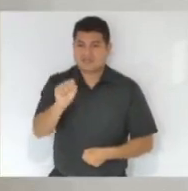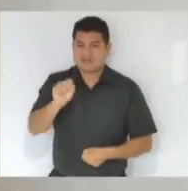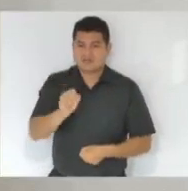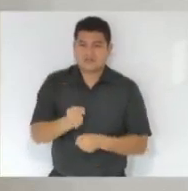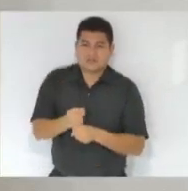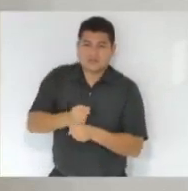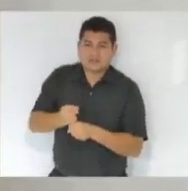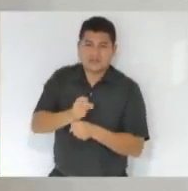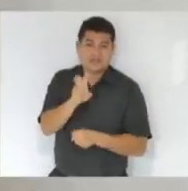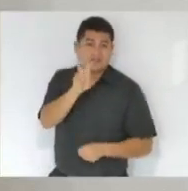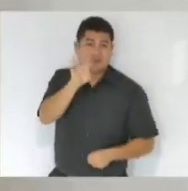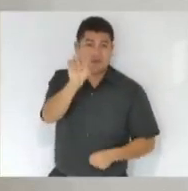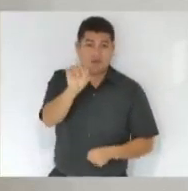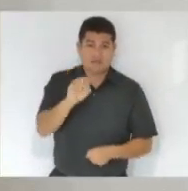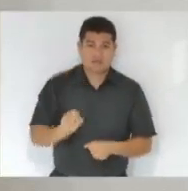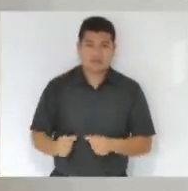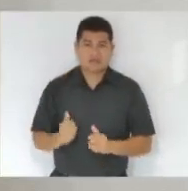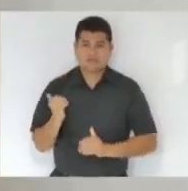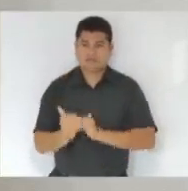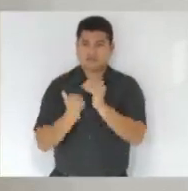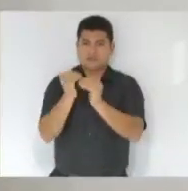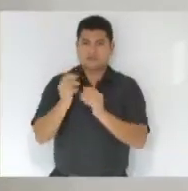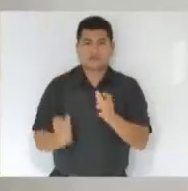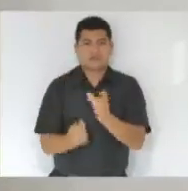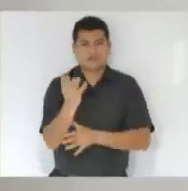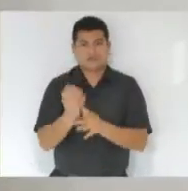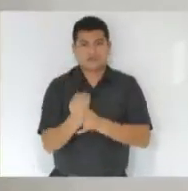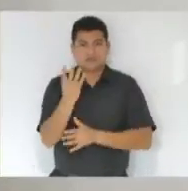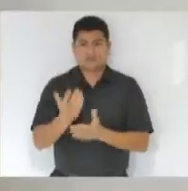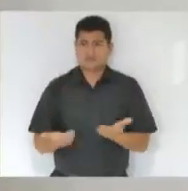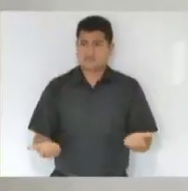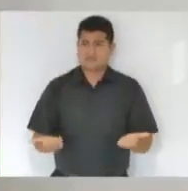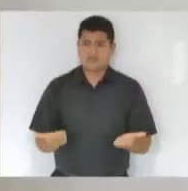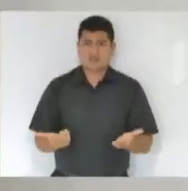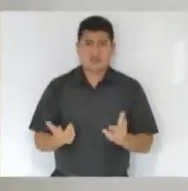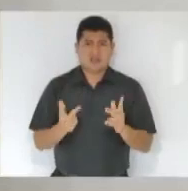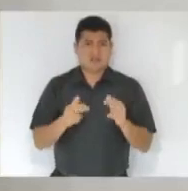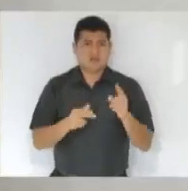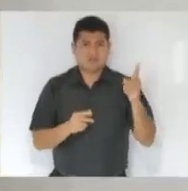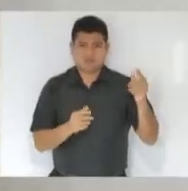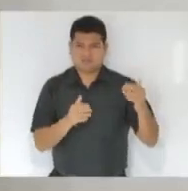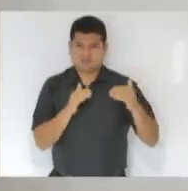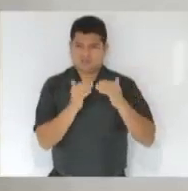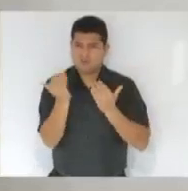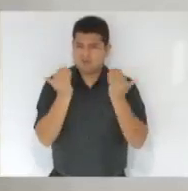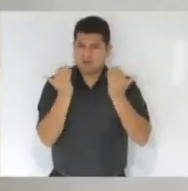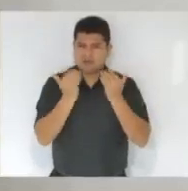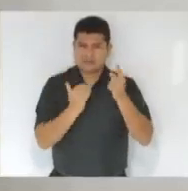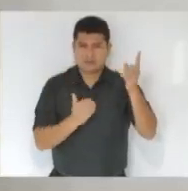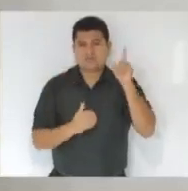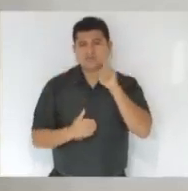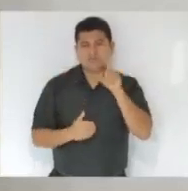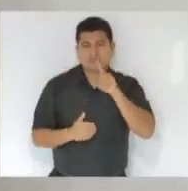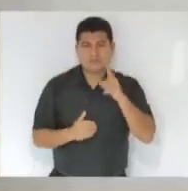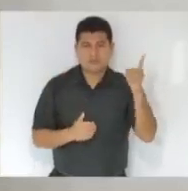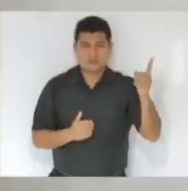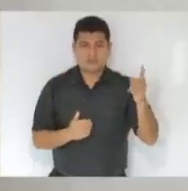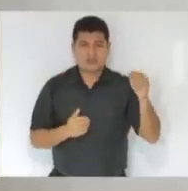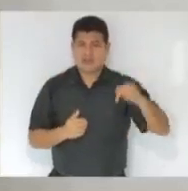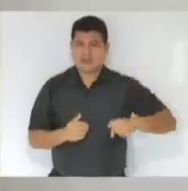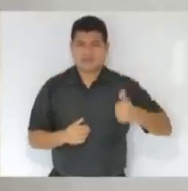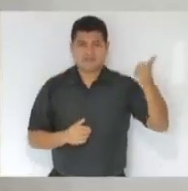a nossa produtividade. Produzimos 1/4 do que produz um americano. E nós, por apenas lidar com a doença, não estamos